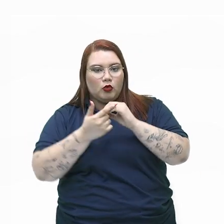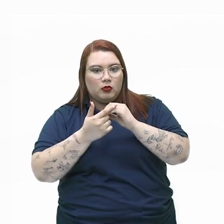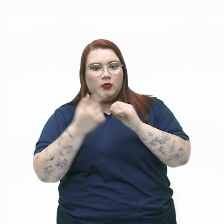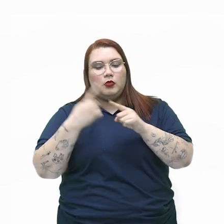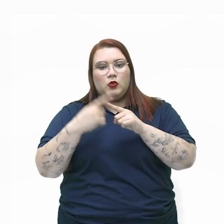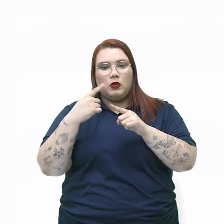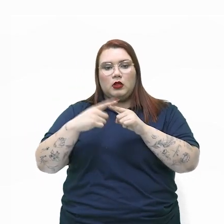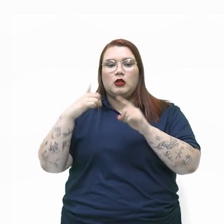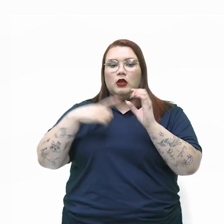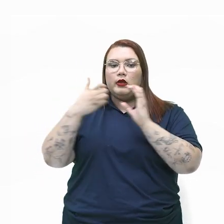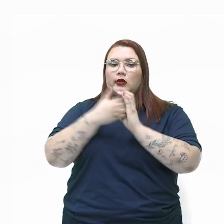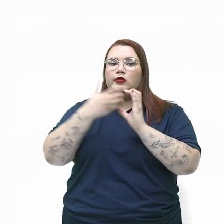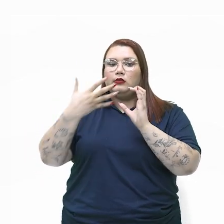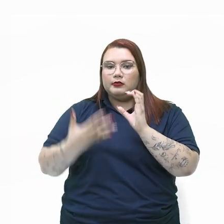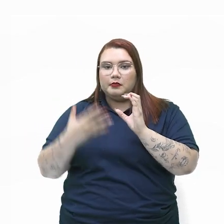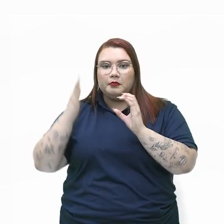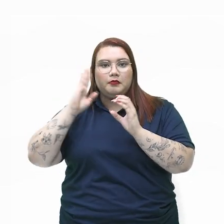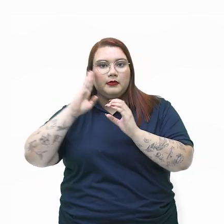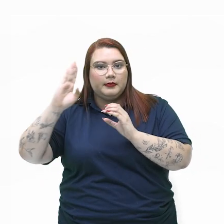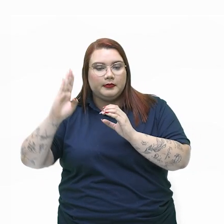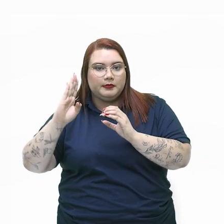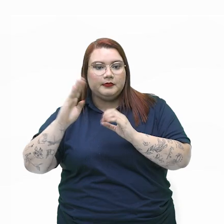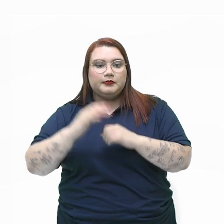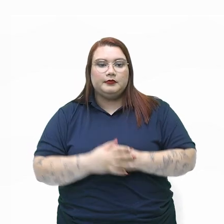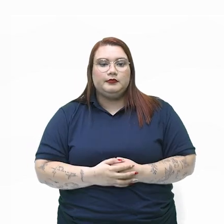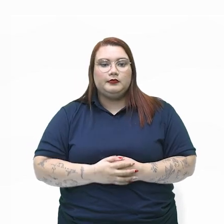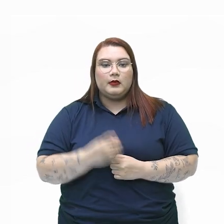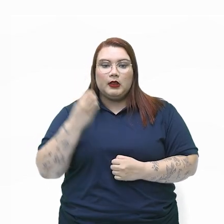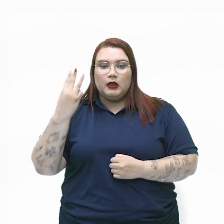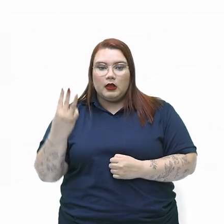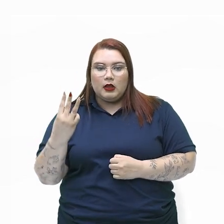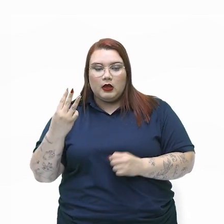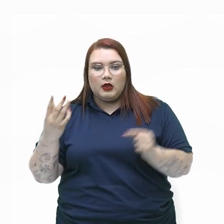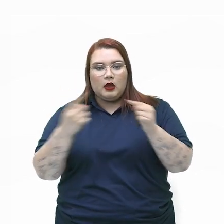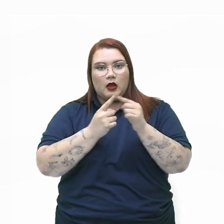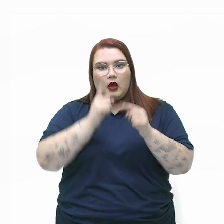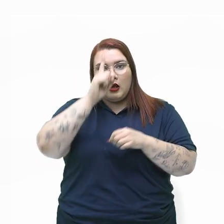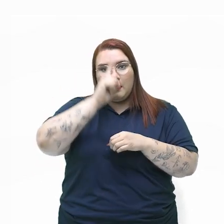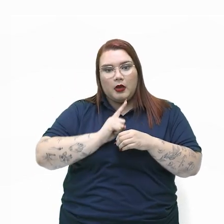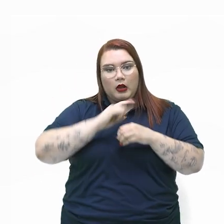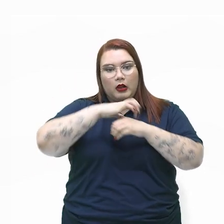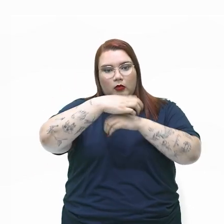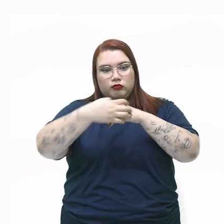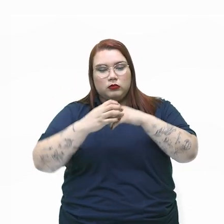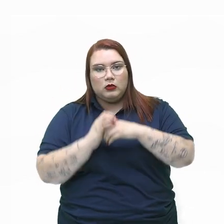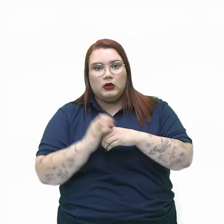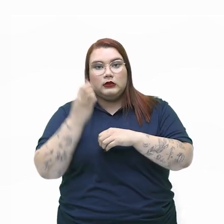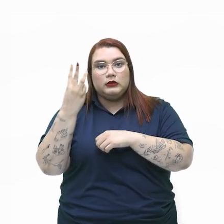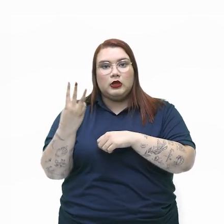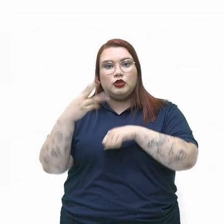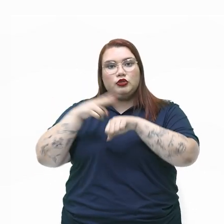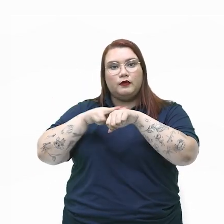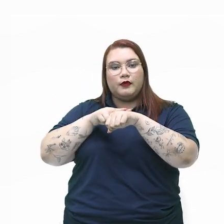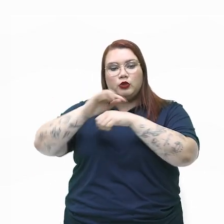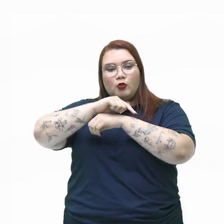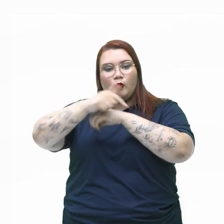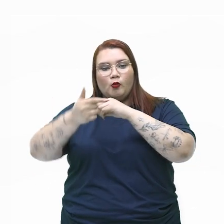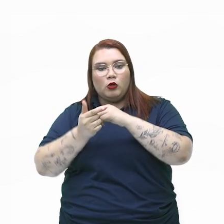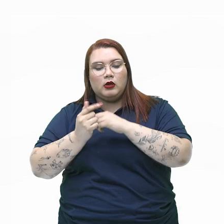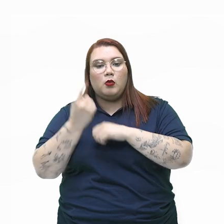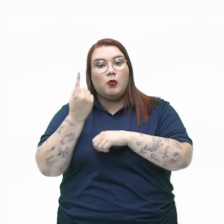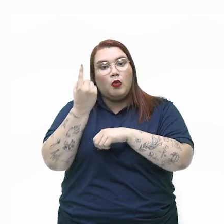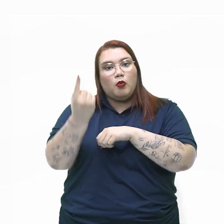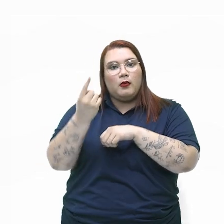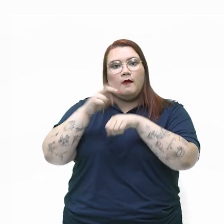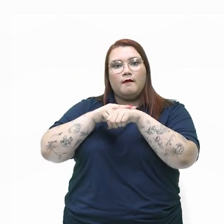amarelas e lisas, porque elas têm essas características dominantes. 3 sementes amarelas e rugosas, 3 sementes